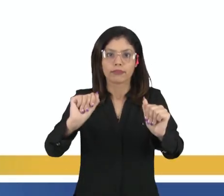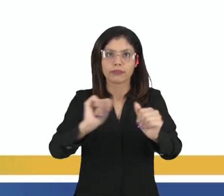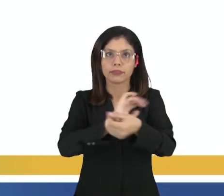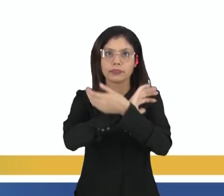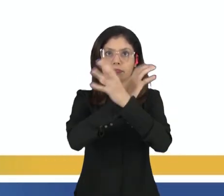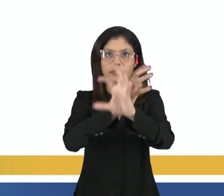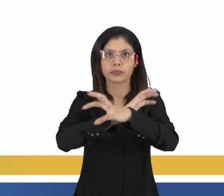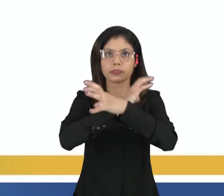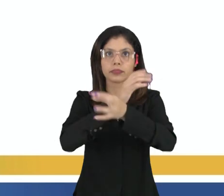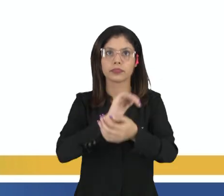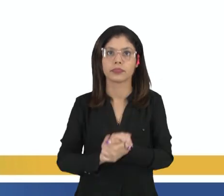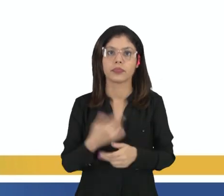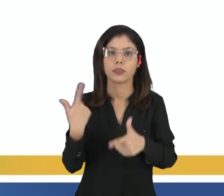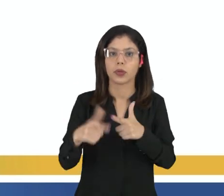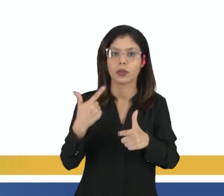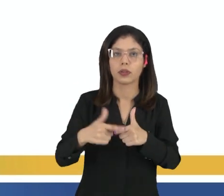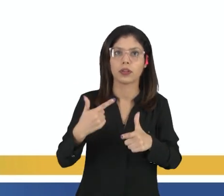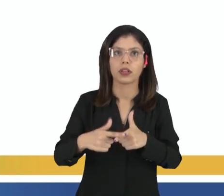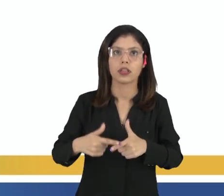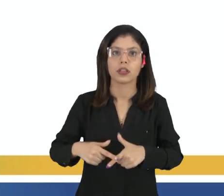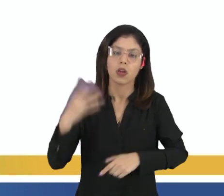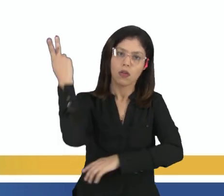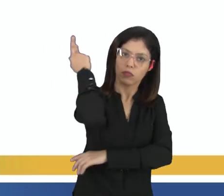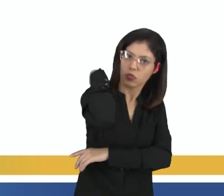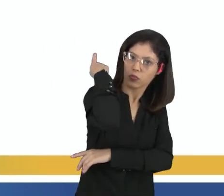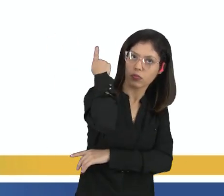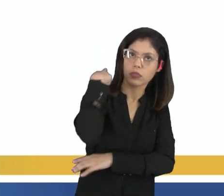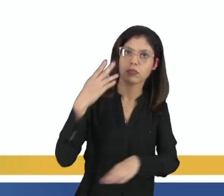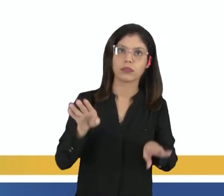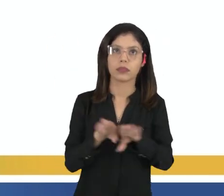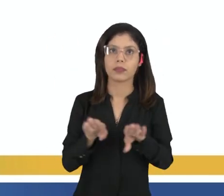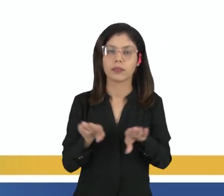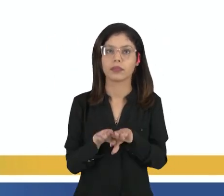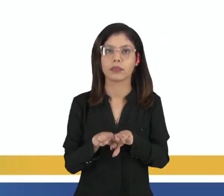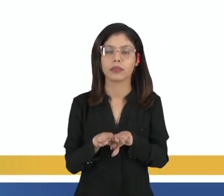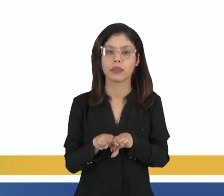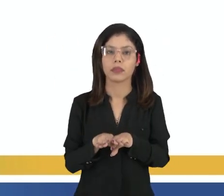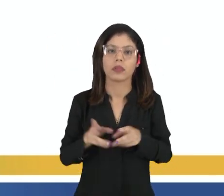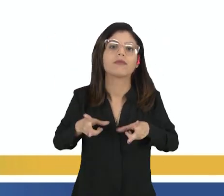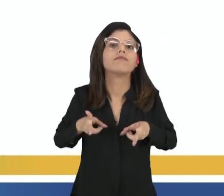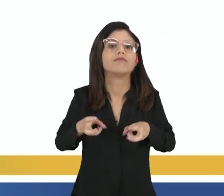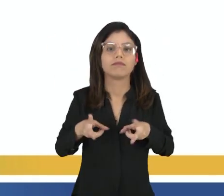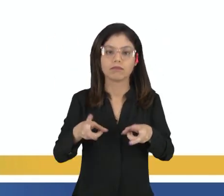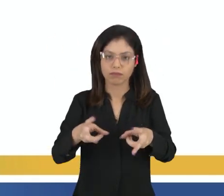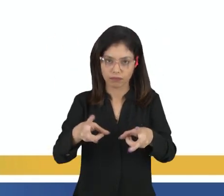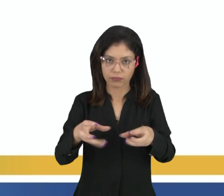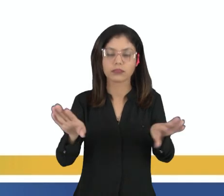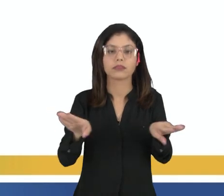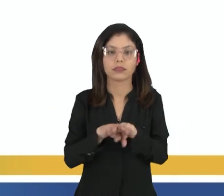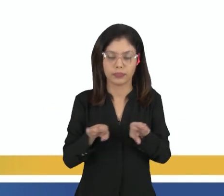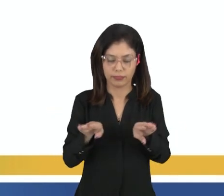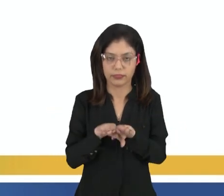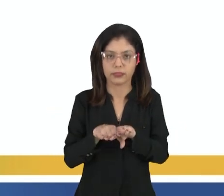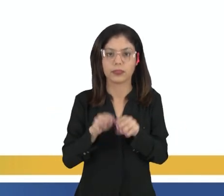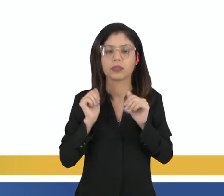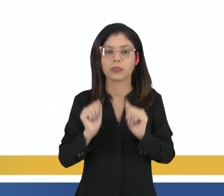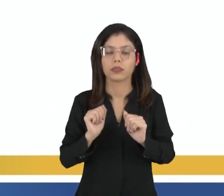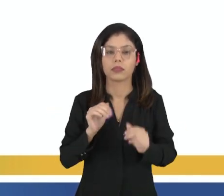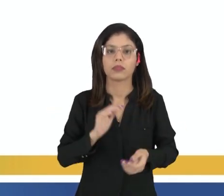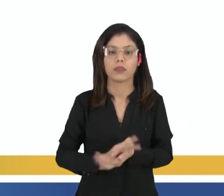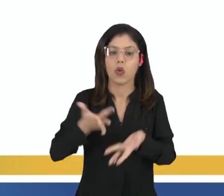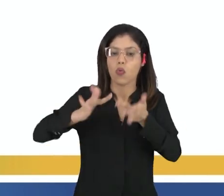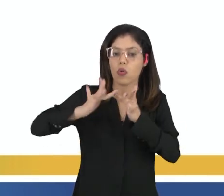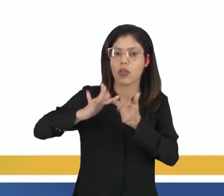descalcificação, lesões renais nos pulmões e pode causar o câncer, ok? Se tiver